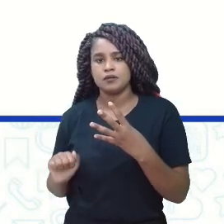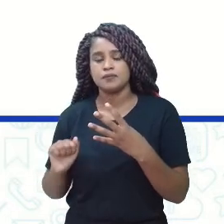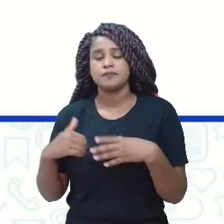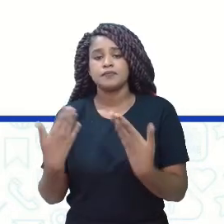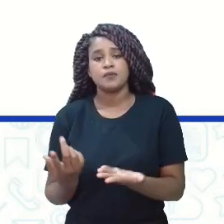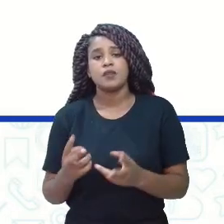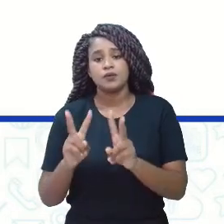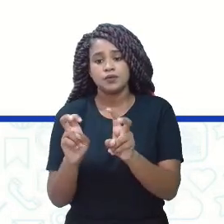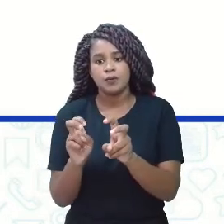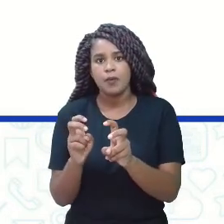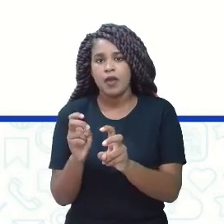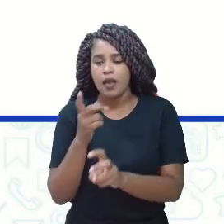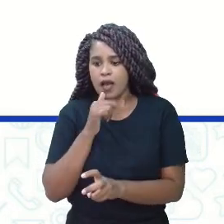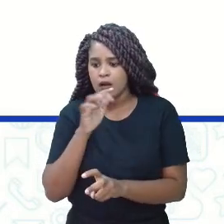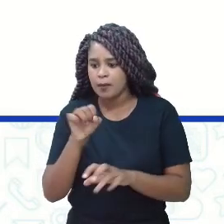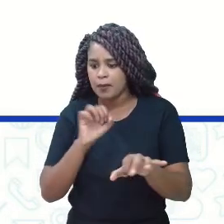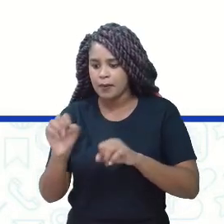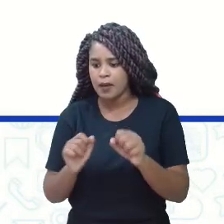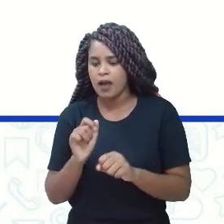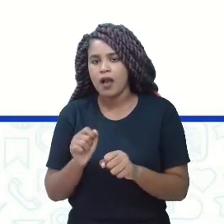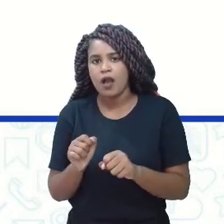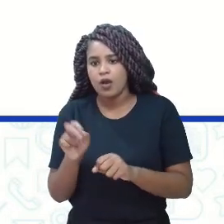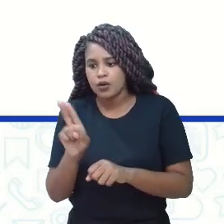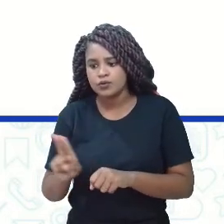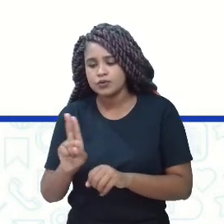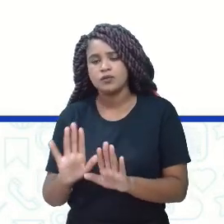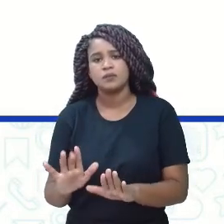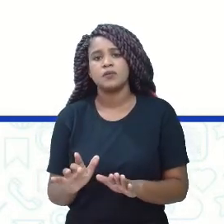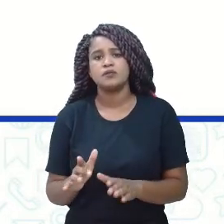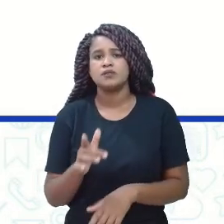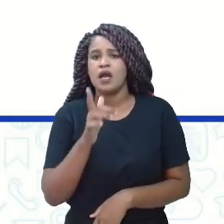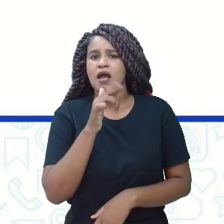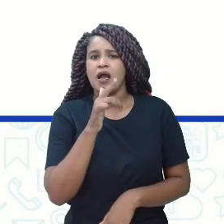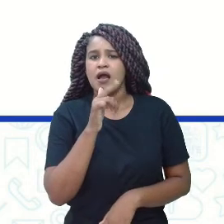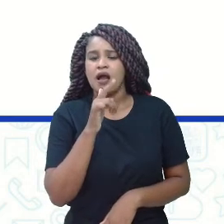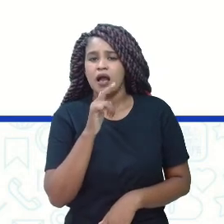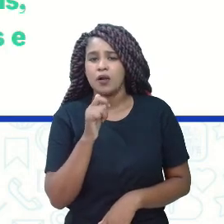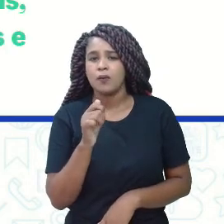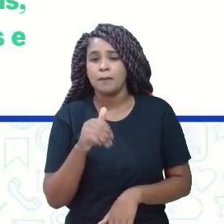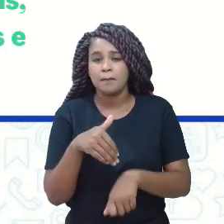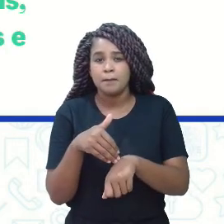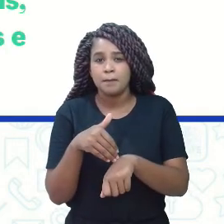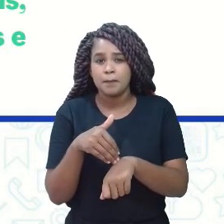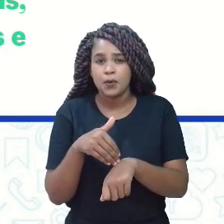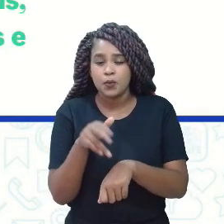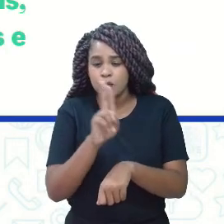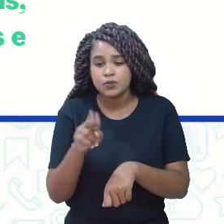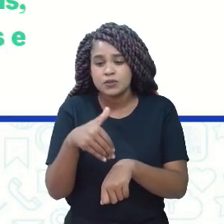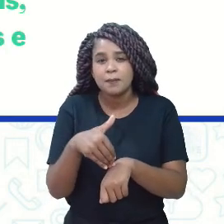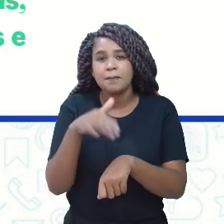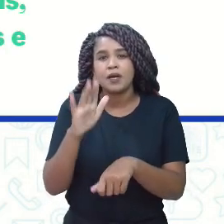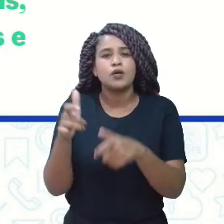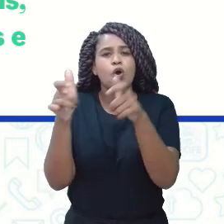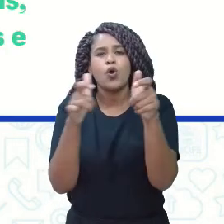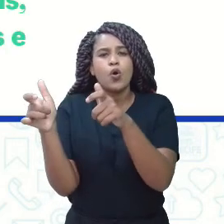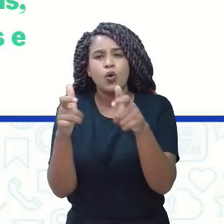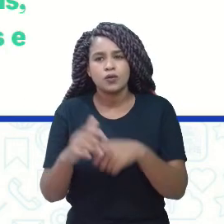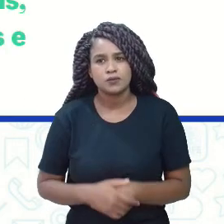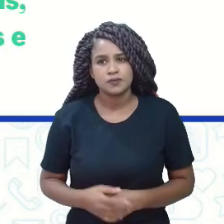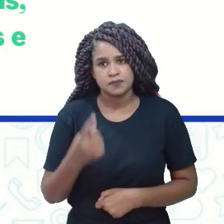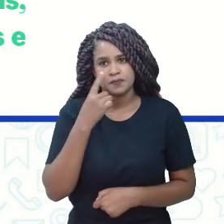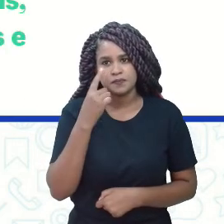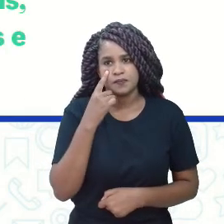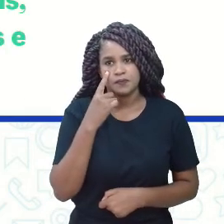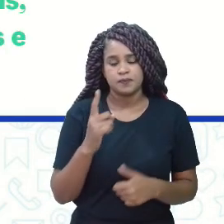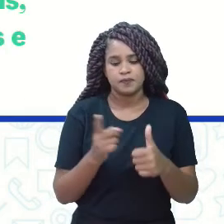à demanda de água, onde a água é requisitada em maior quantidade. Então, aí vão algumas alternativas, né? No